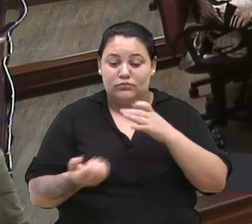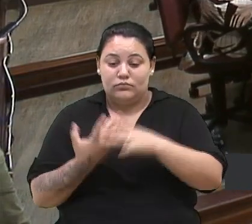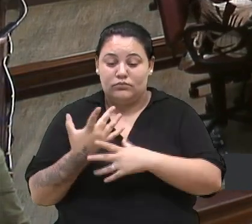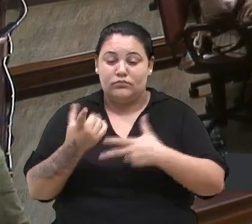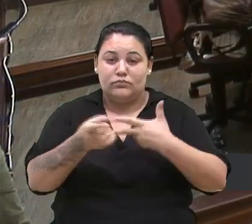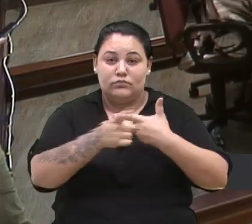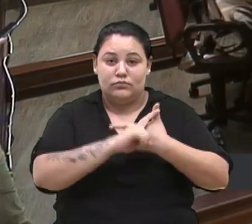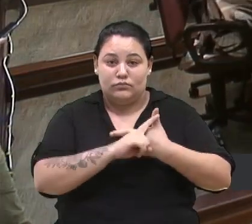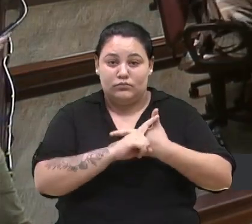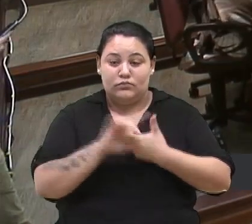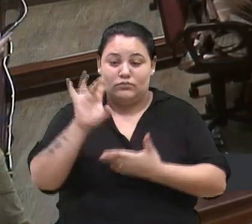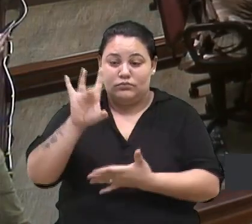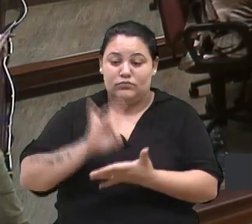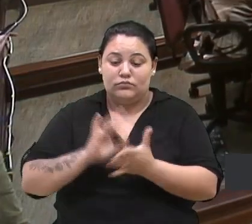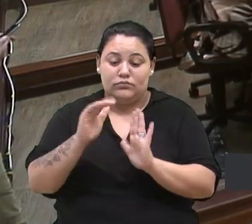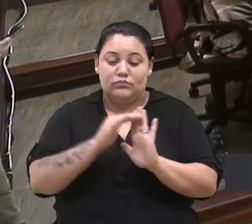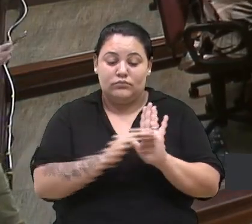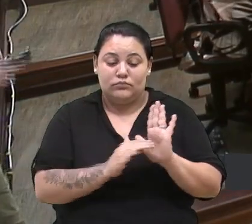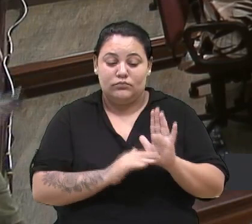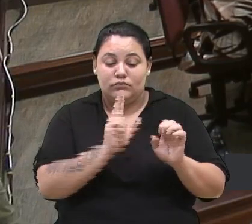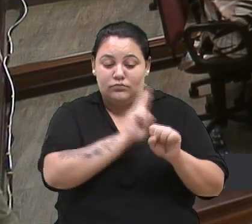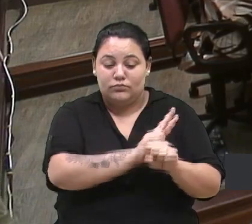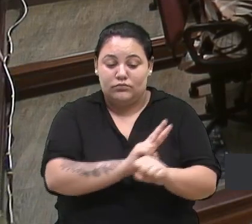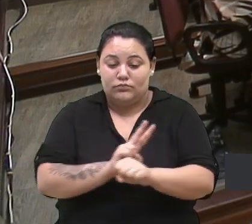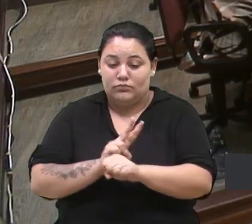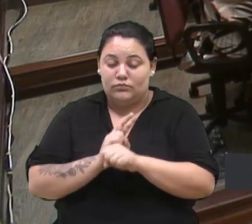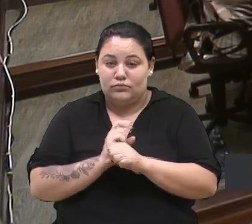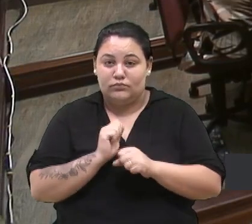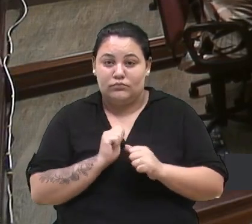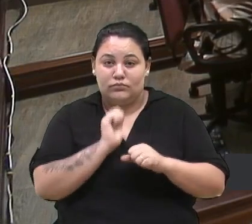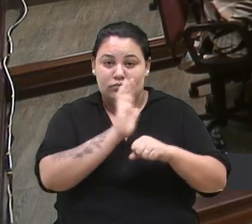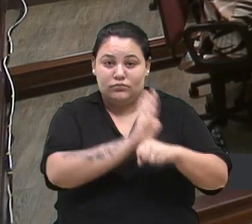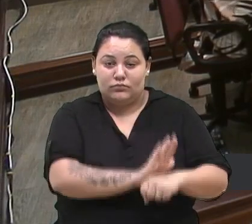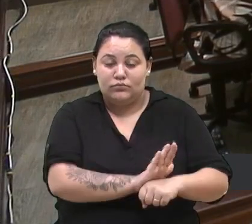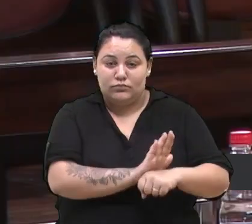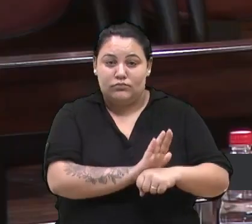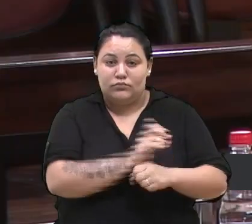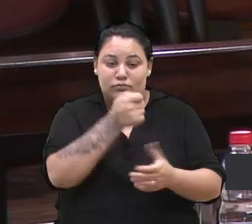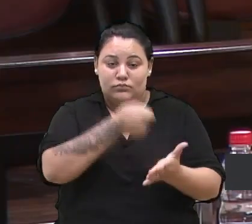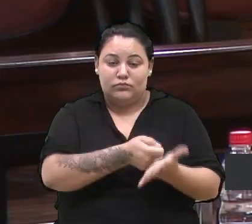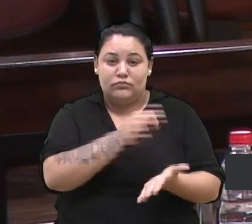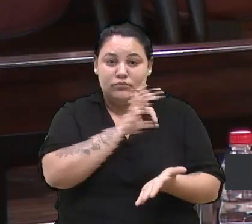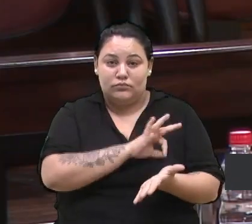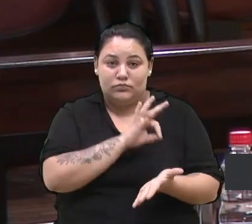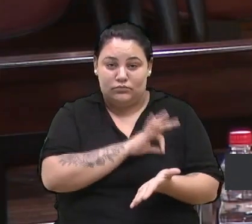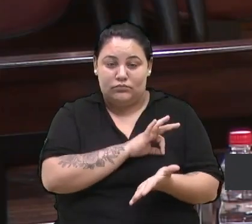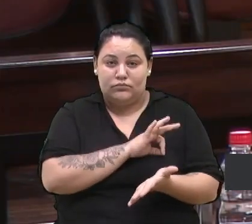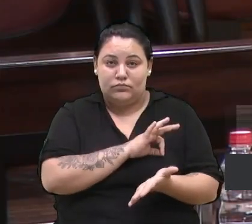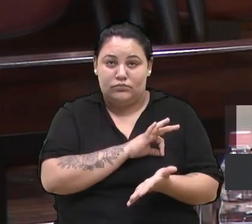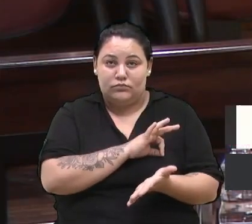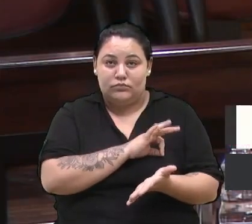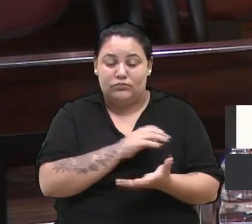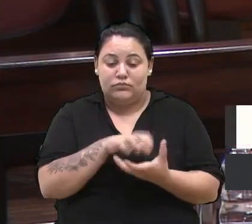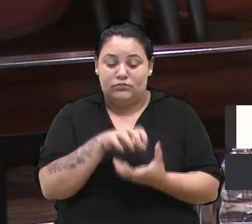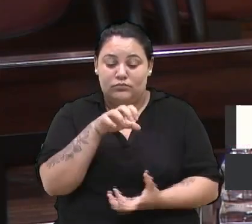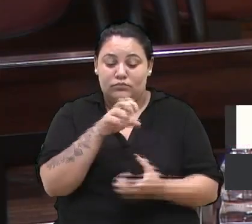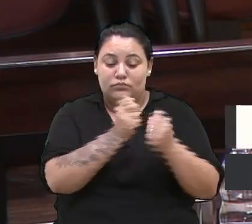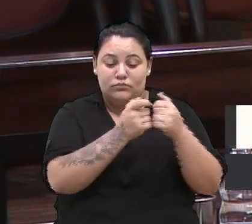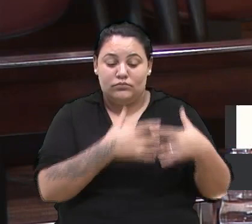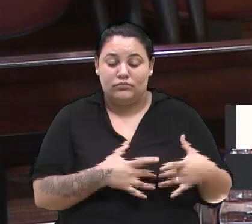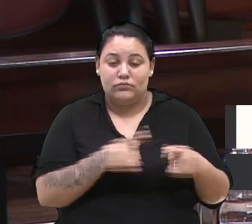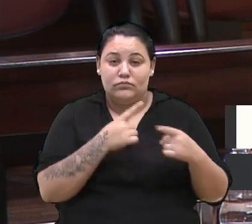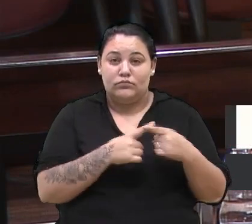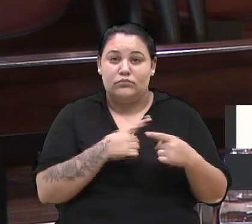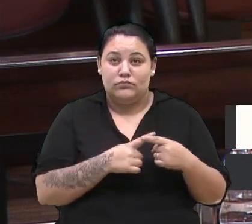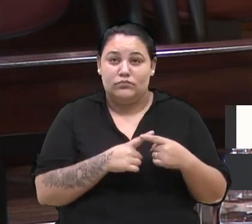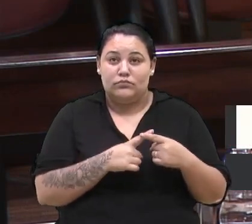institui o programa Cuidado Subsidiado para pessoas idosas no município de Caxias do Sul. Na exposição de motivos, o autor relata que